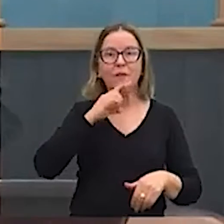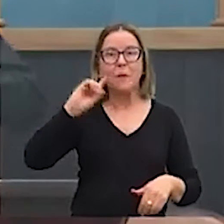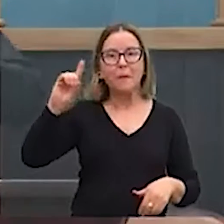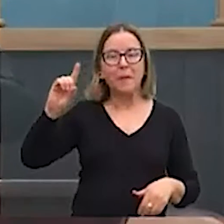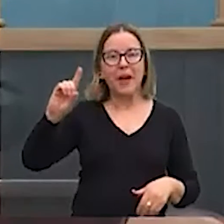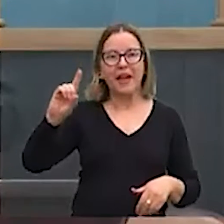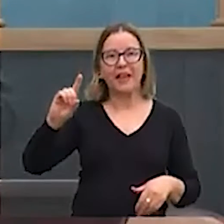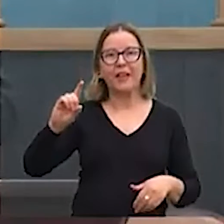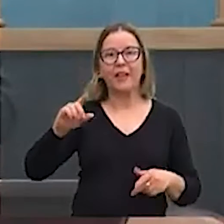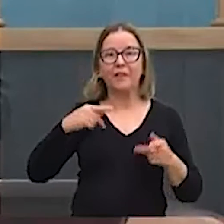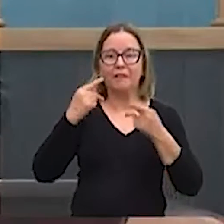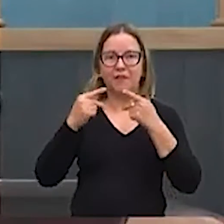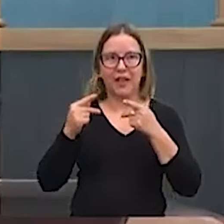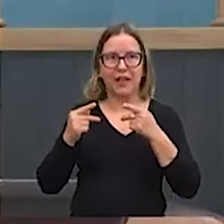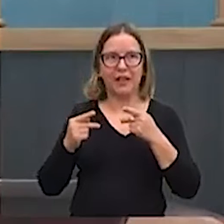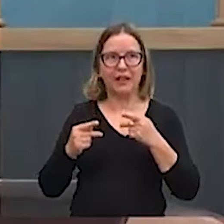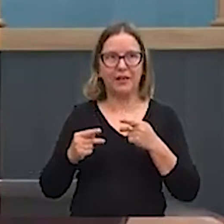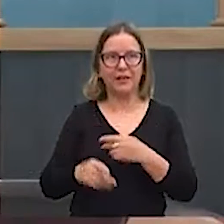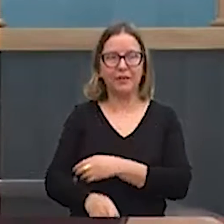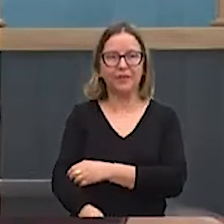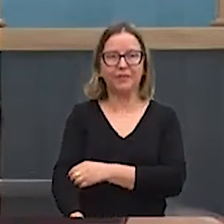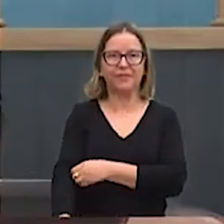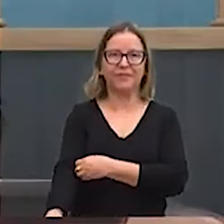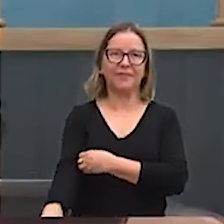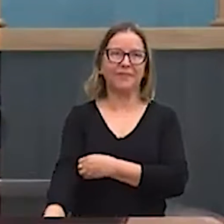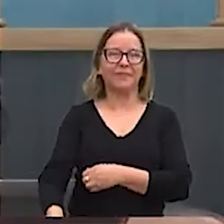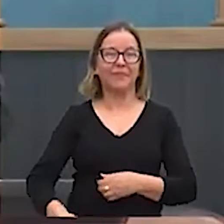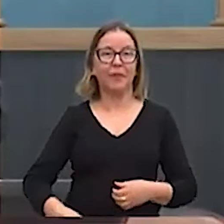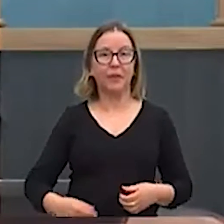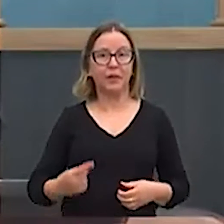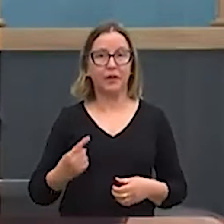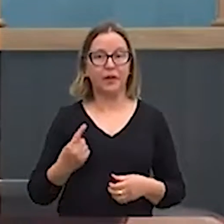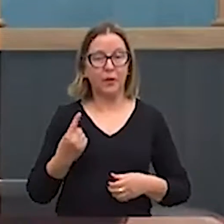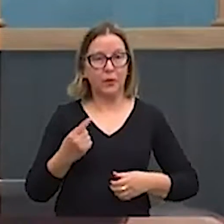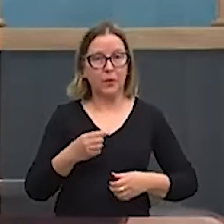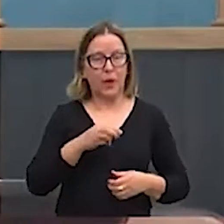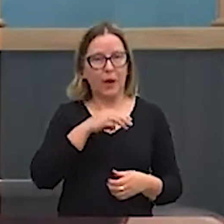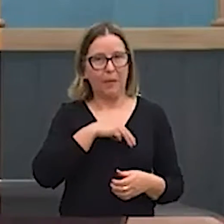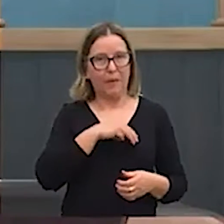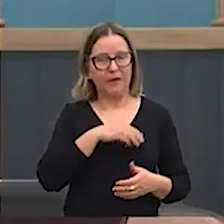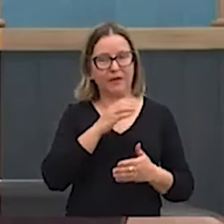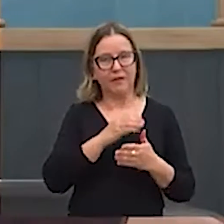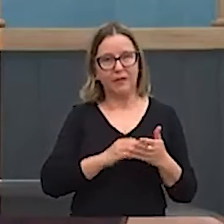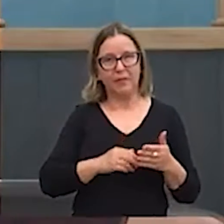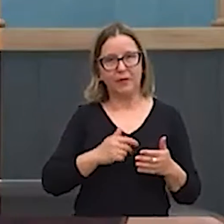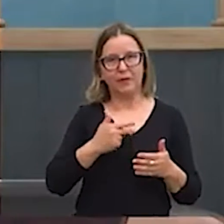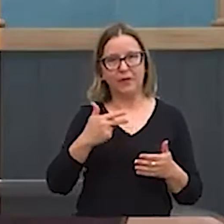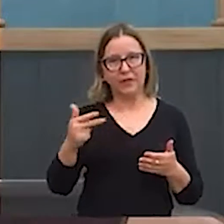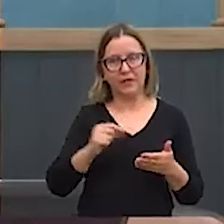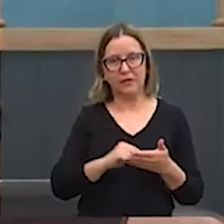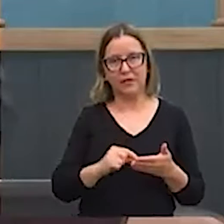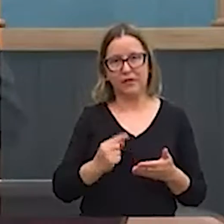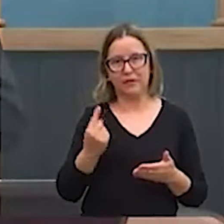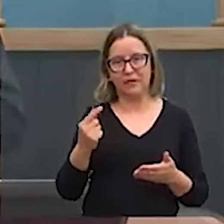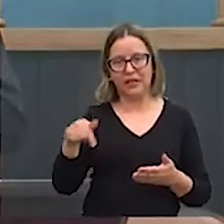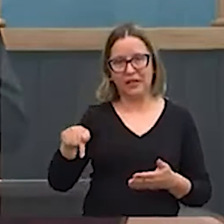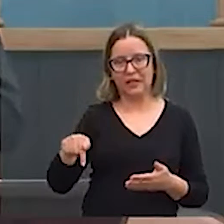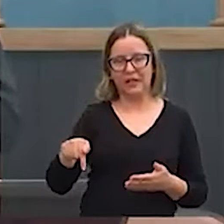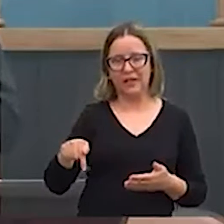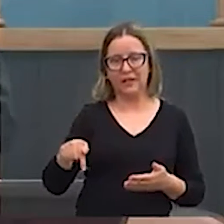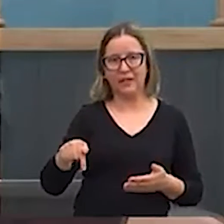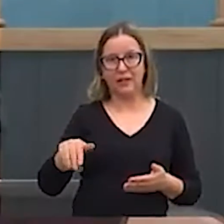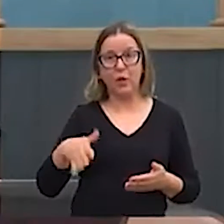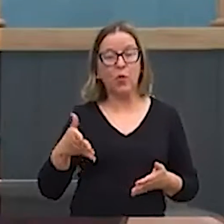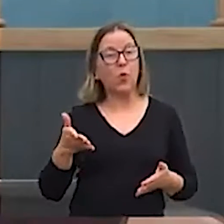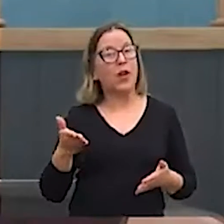Eu queria dar uma passadinha por esses 2 textos. Um em Mateus, no capítulo 3, no verso 17, quando o